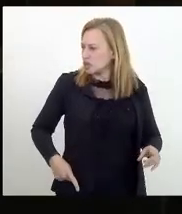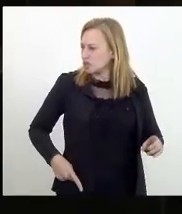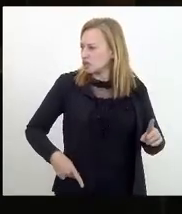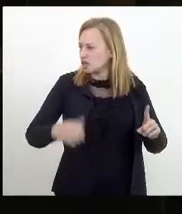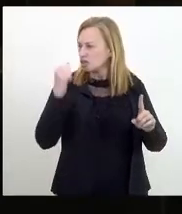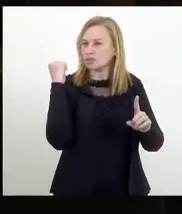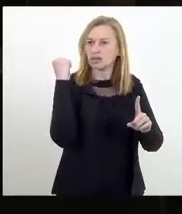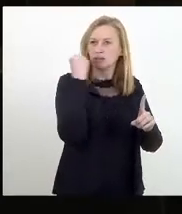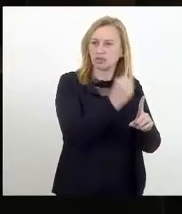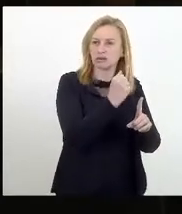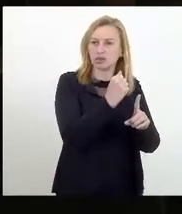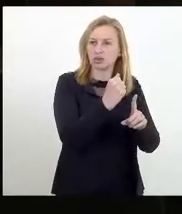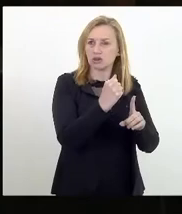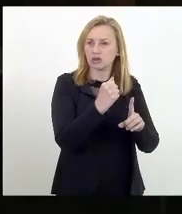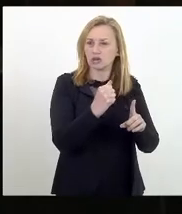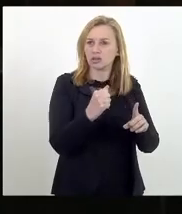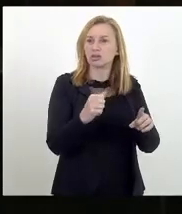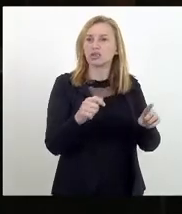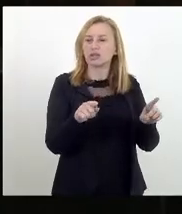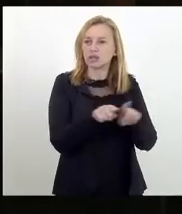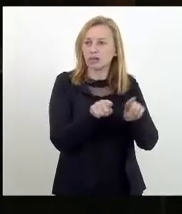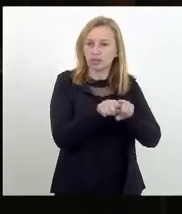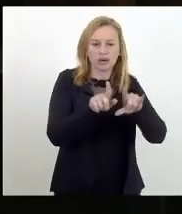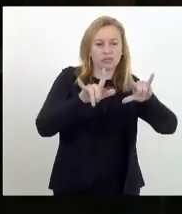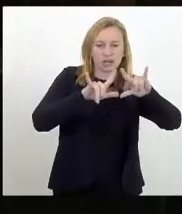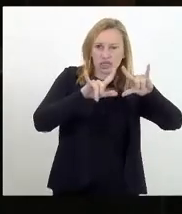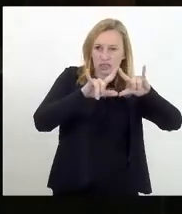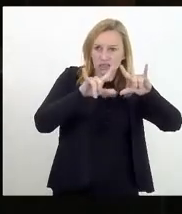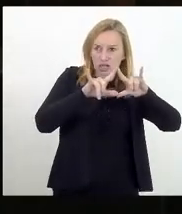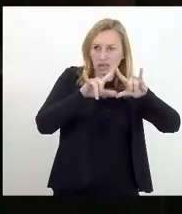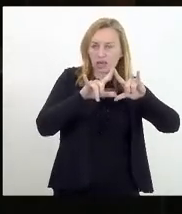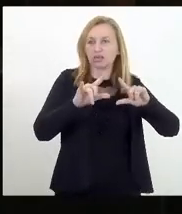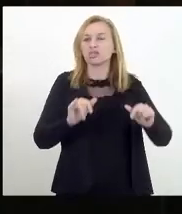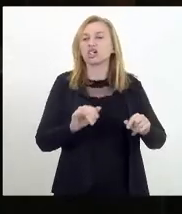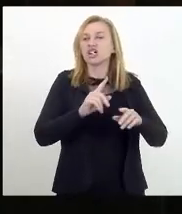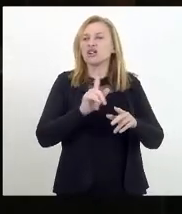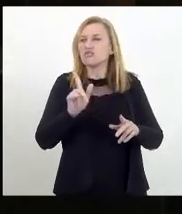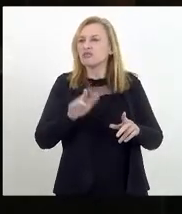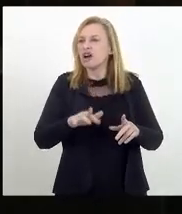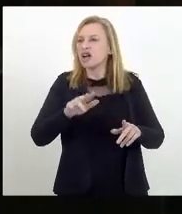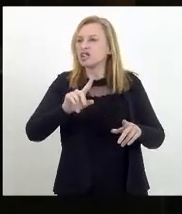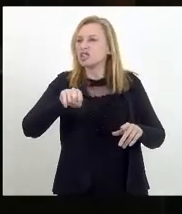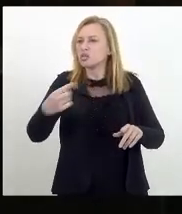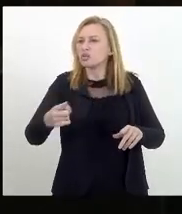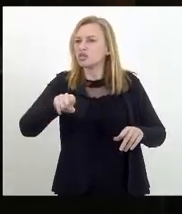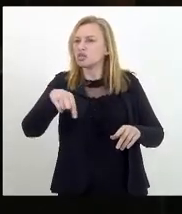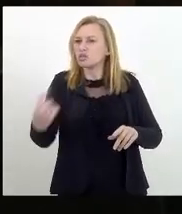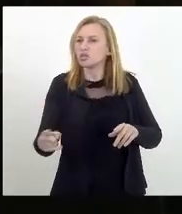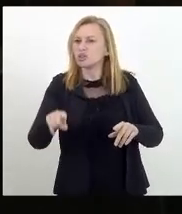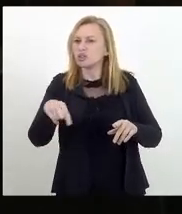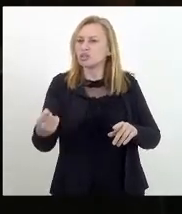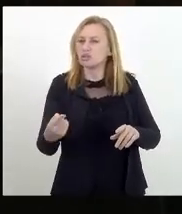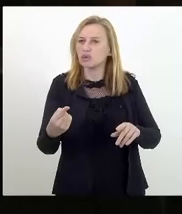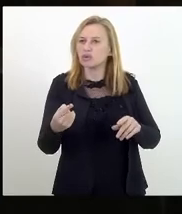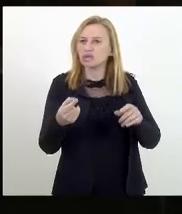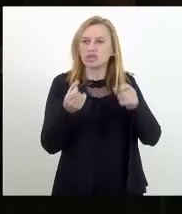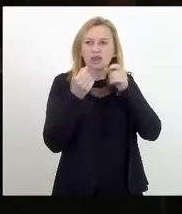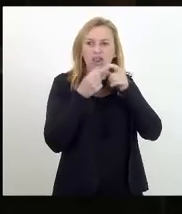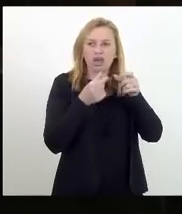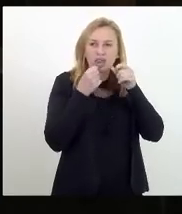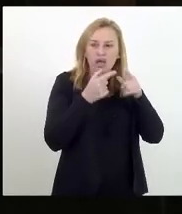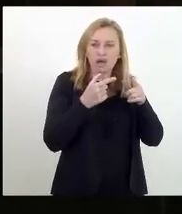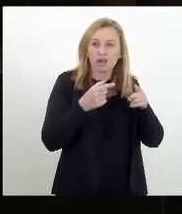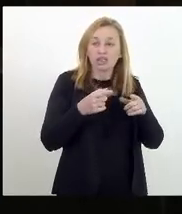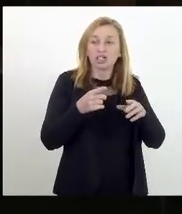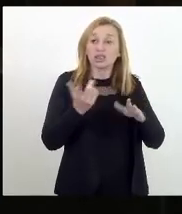que chamou o presidente miliciano E tantas outras ofensas o que esteja